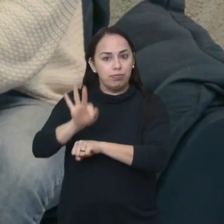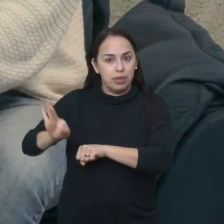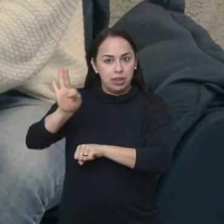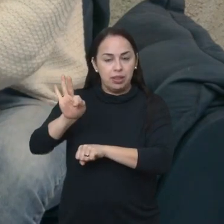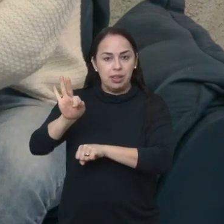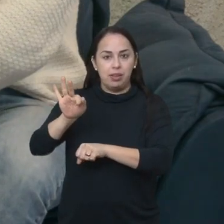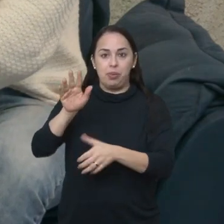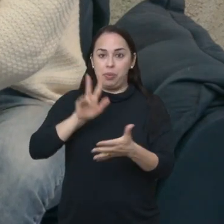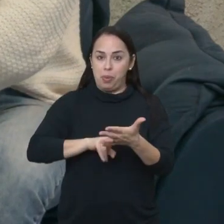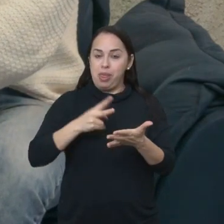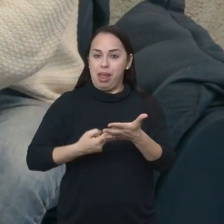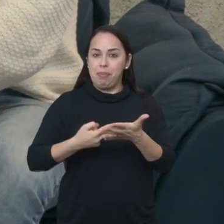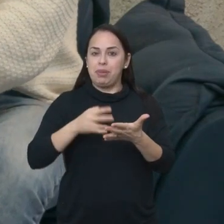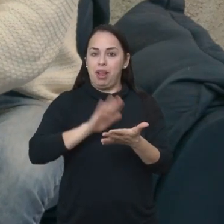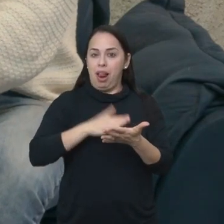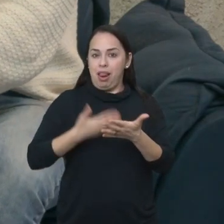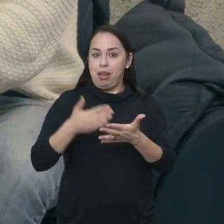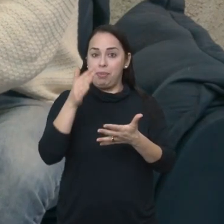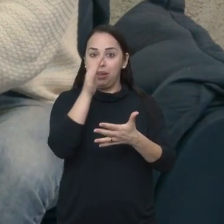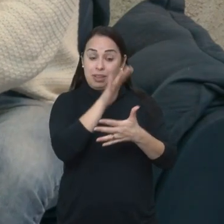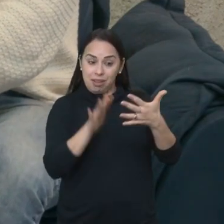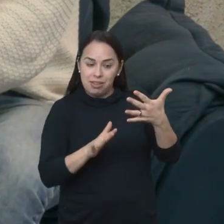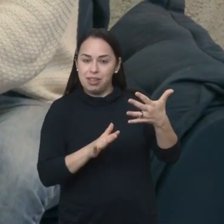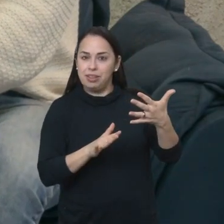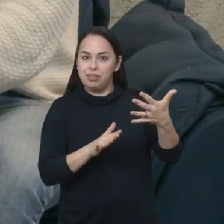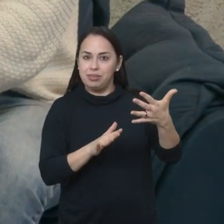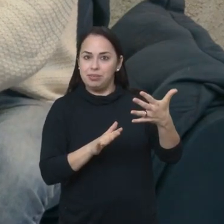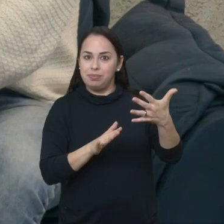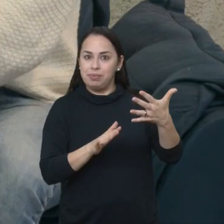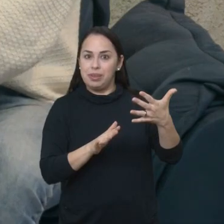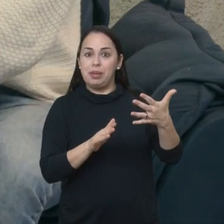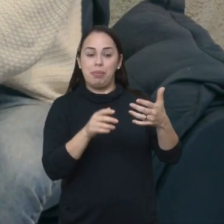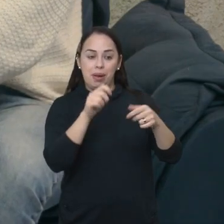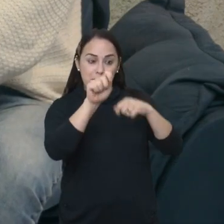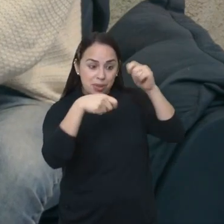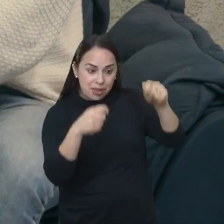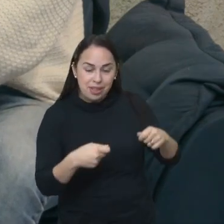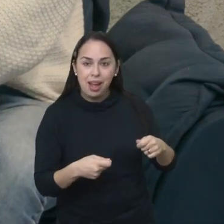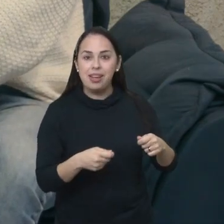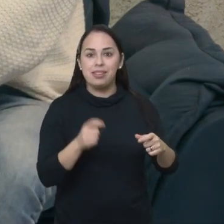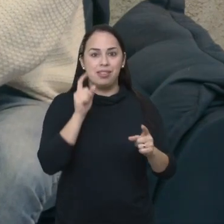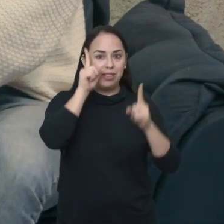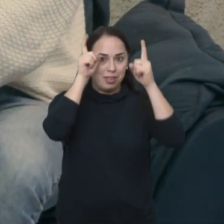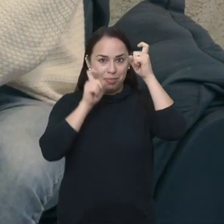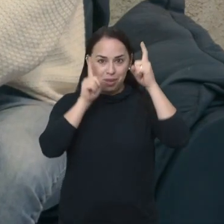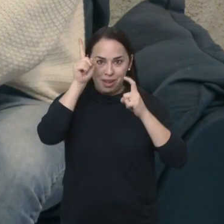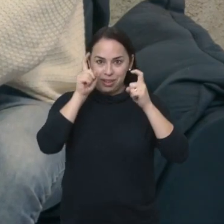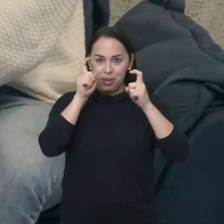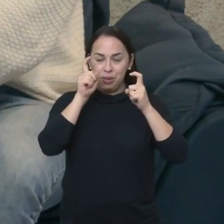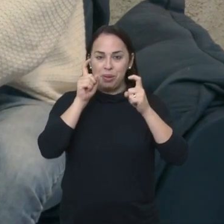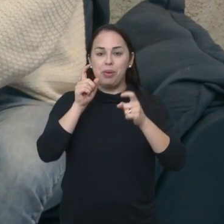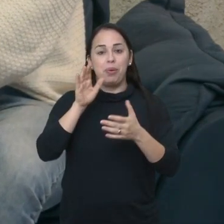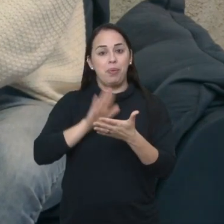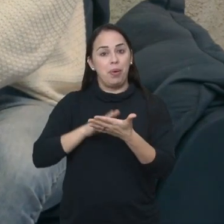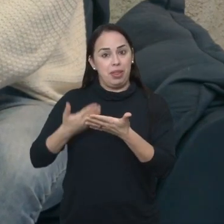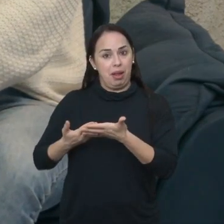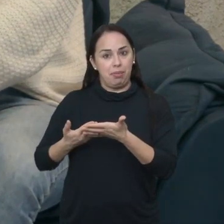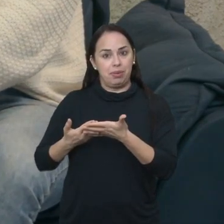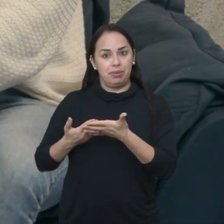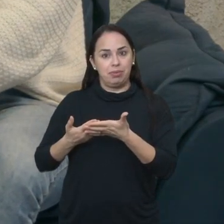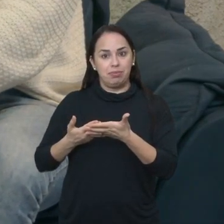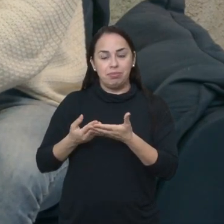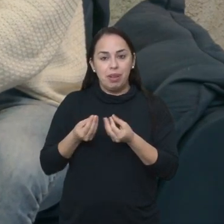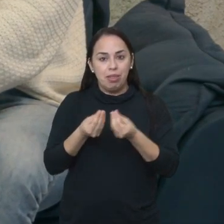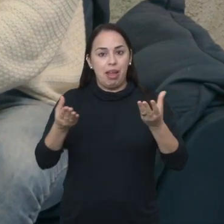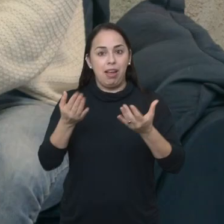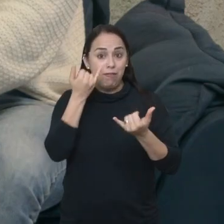O intérprete da língua brasileira de sinais, a Libras. É pelos sinais e expressões que o intérprete e tradutor de Libras